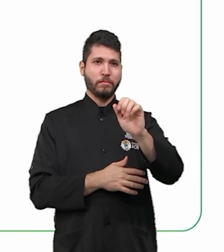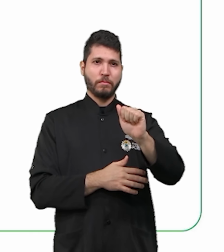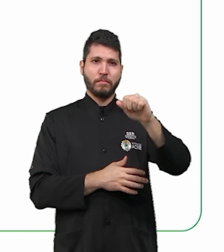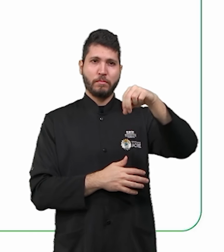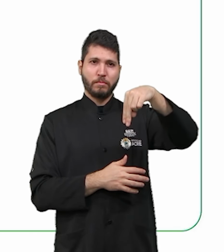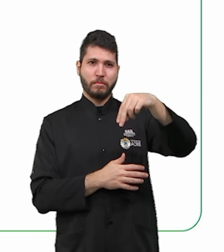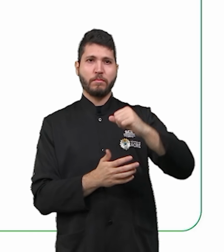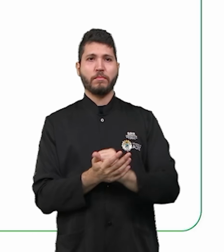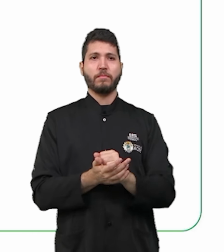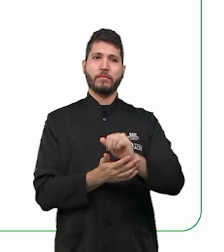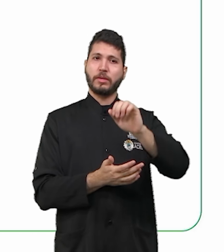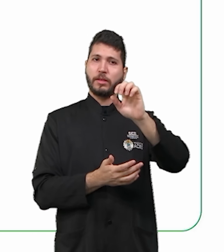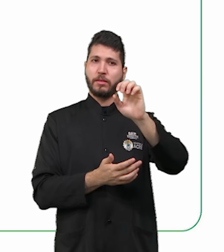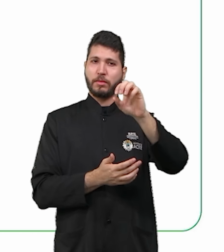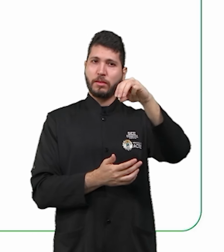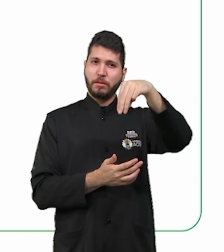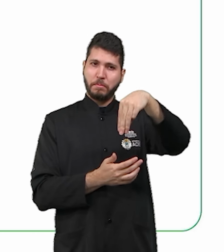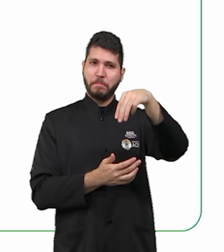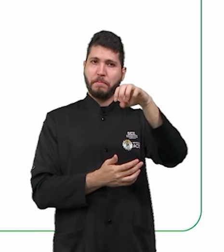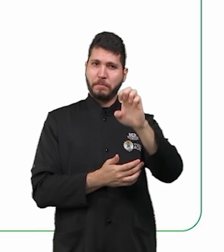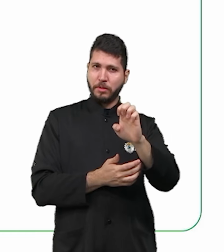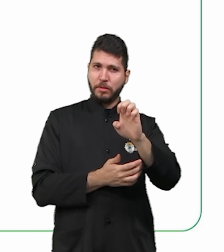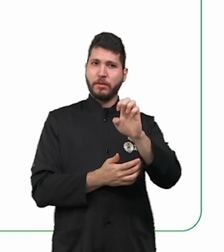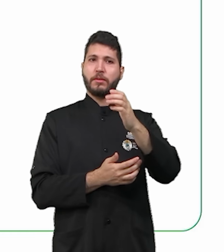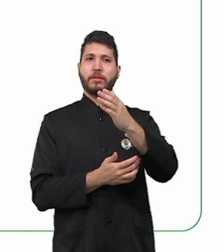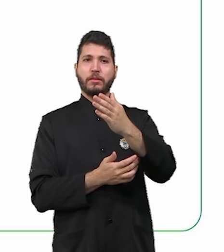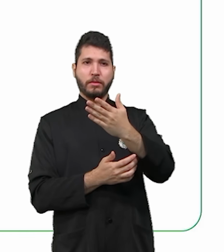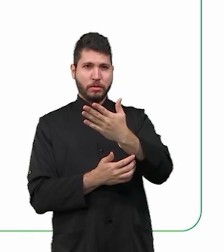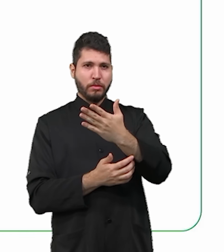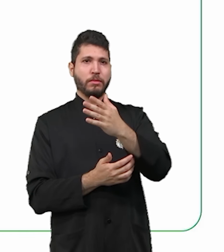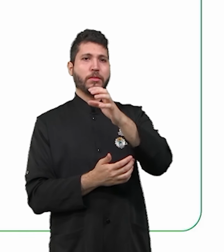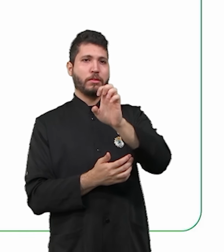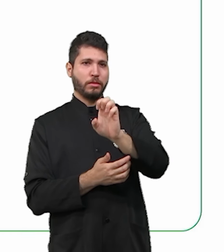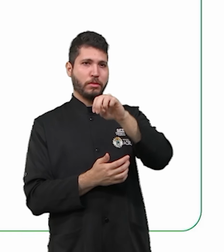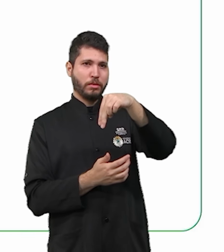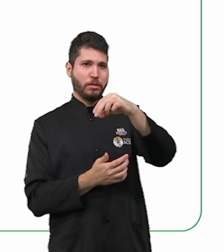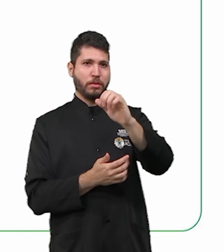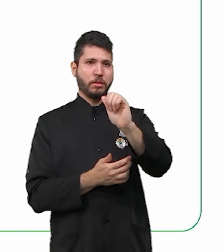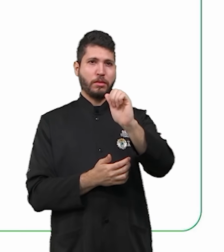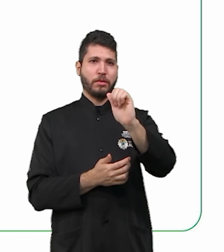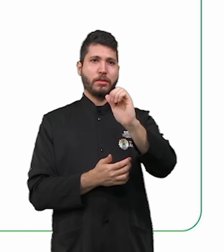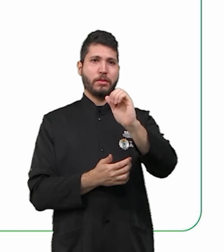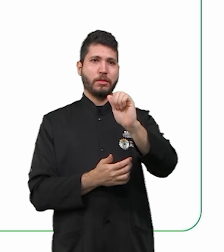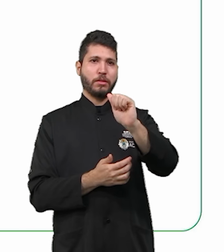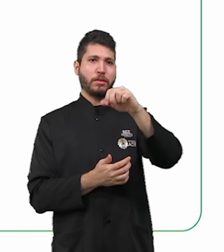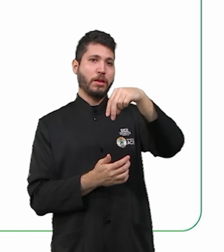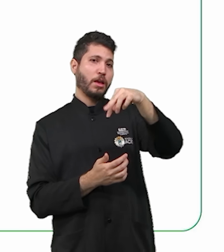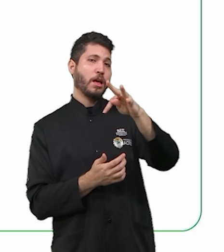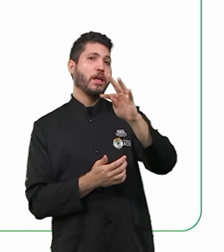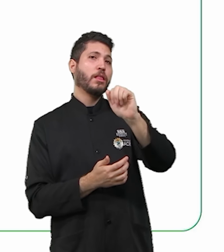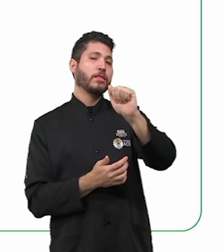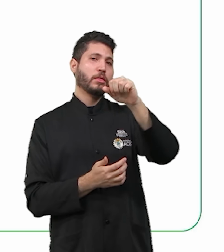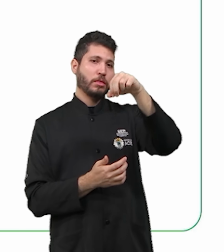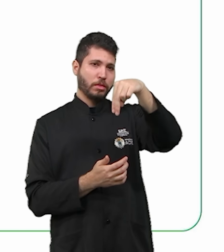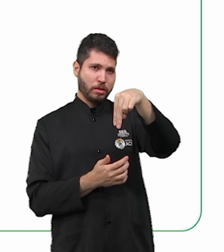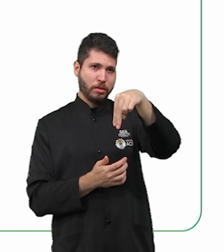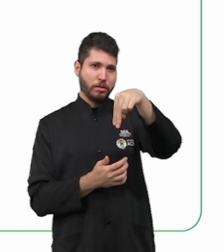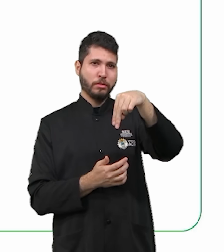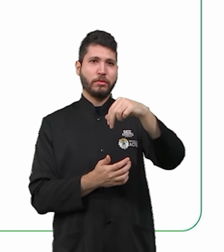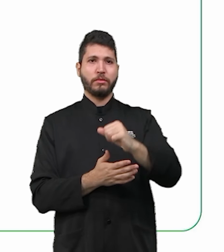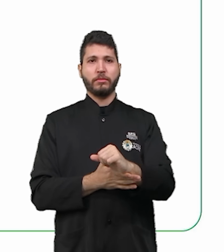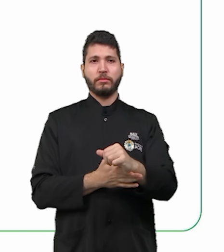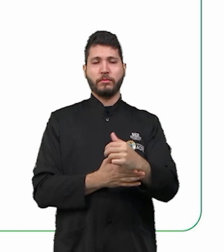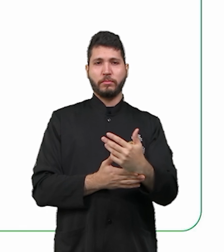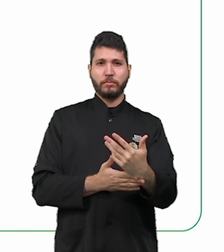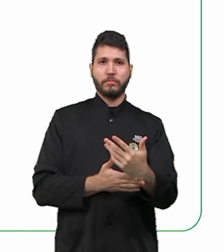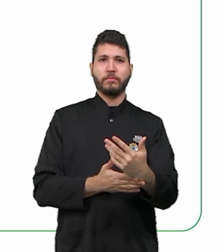encantan las artes marciales. Me encantan los ejercicios de calistenia. Me encanta el